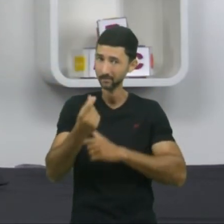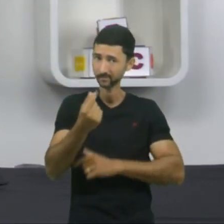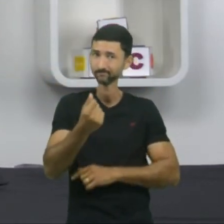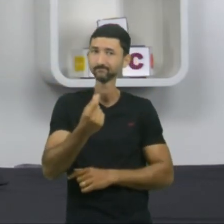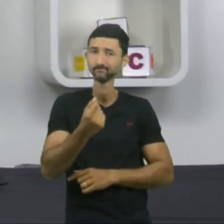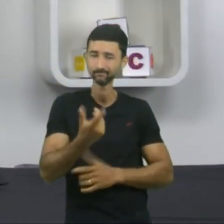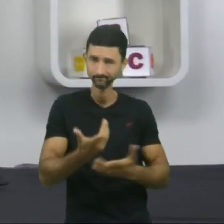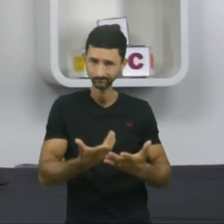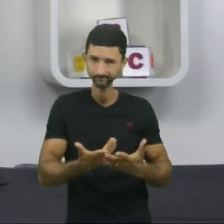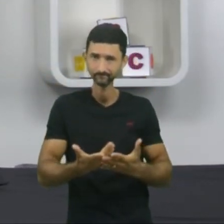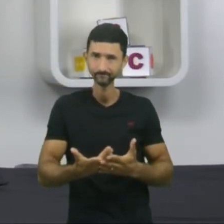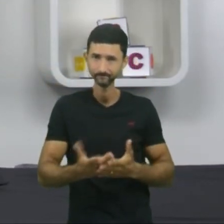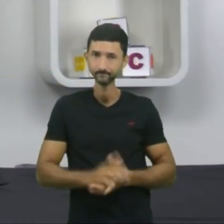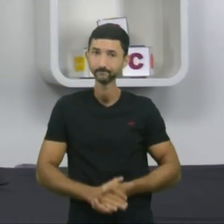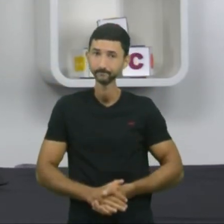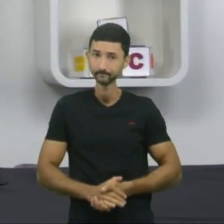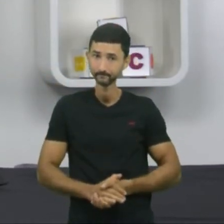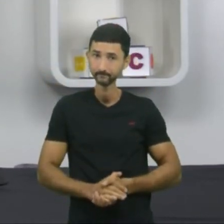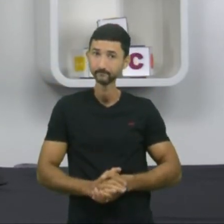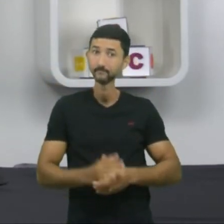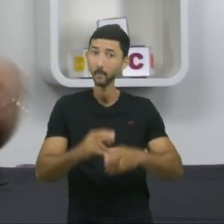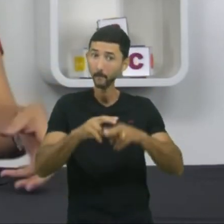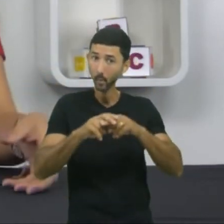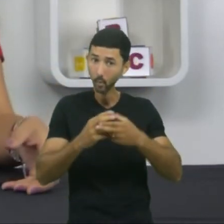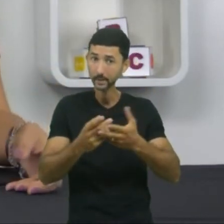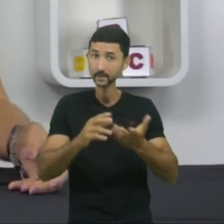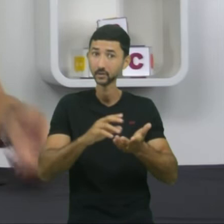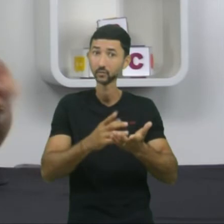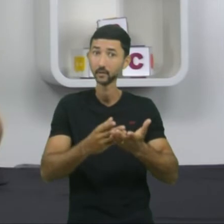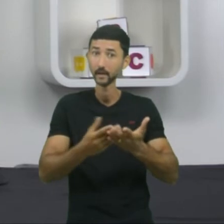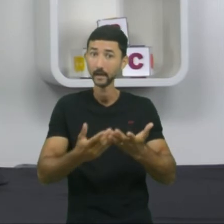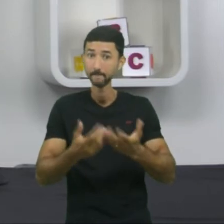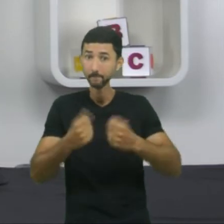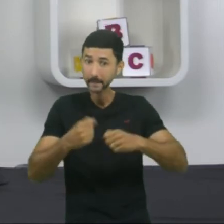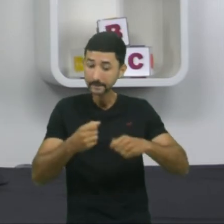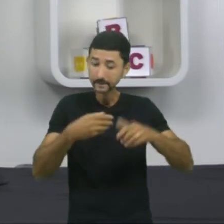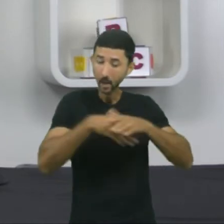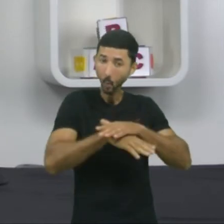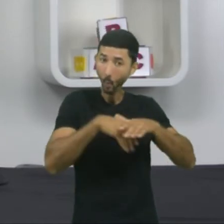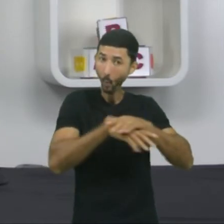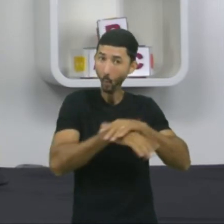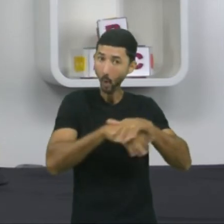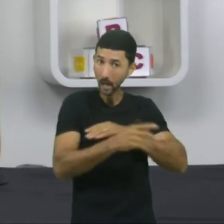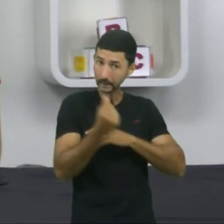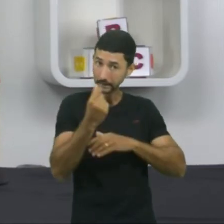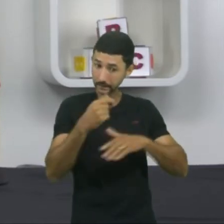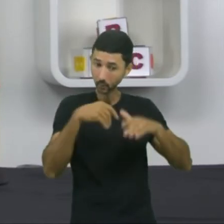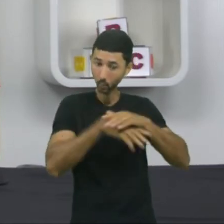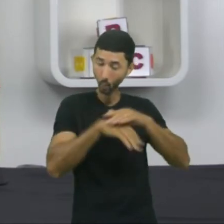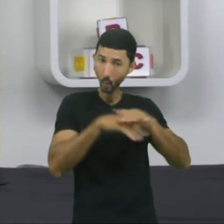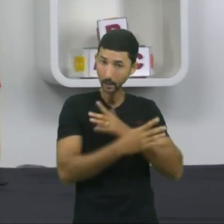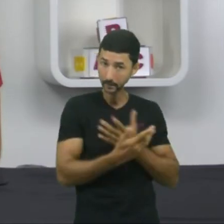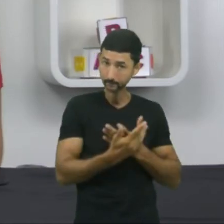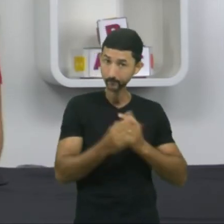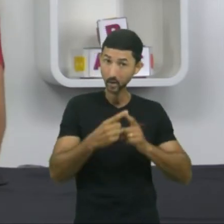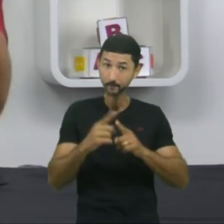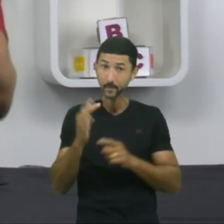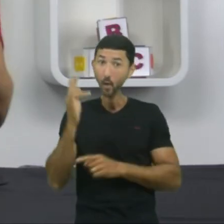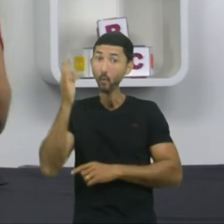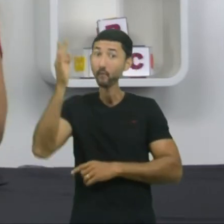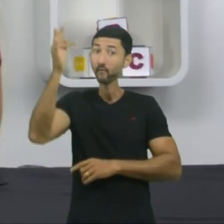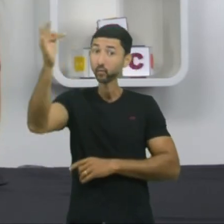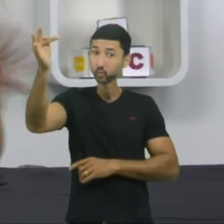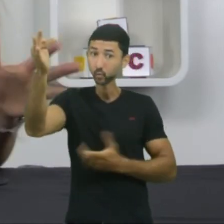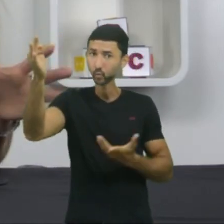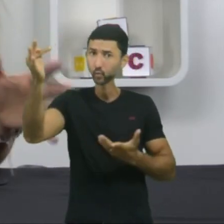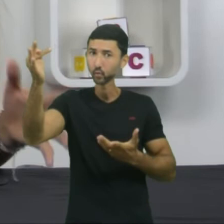financeira. É isso. É para isso que muitas vezes a gente poupa no presente, porque o futuro, no